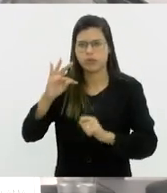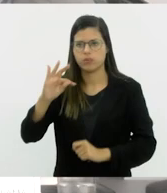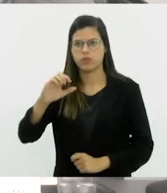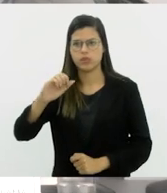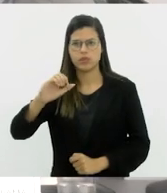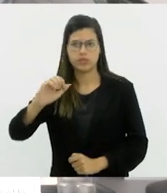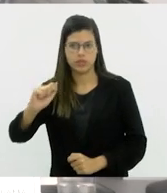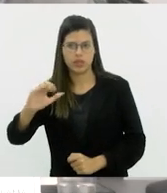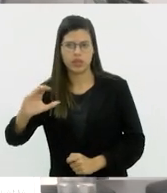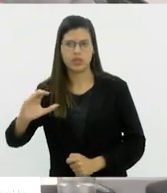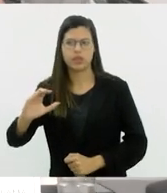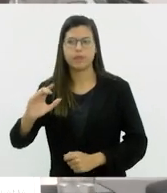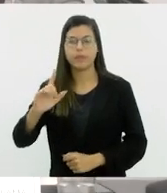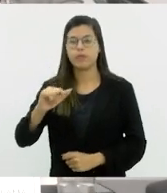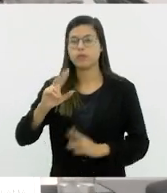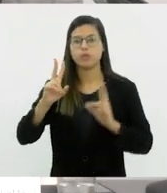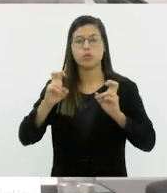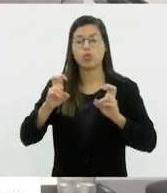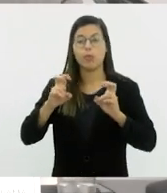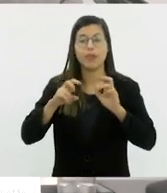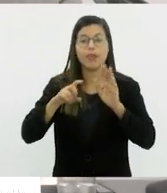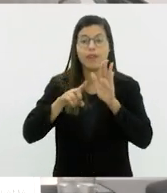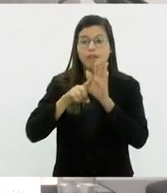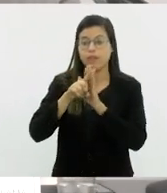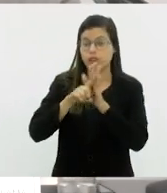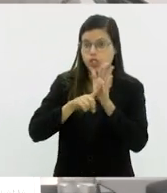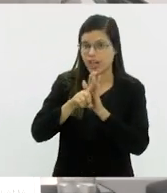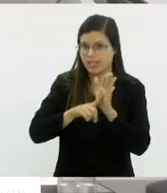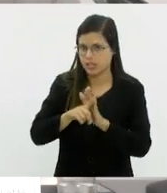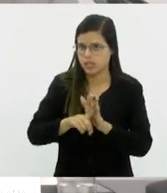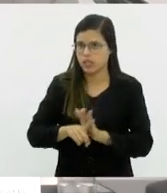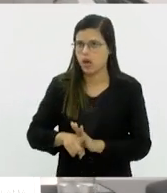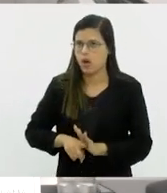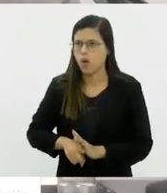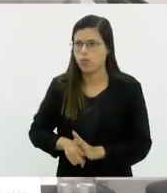fiscalização. Então, não adianta a gente falar 100 metros,